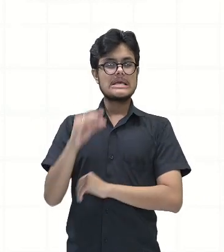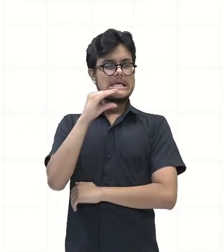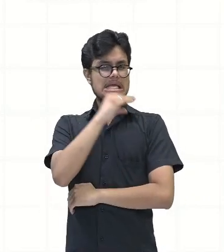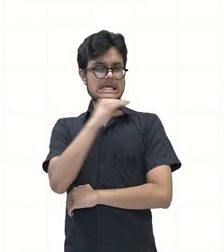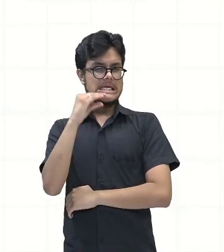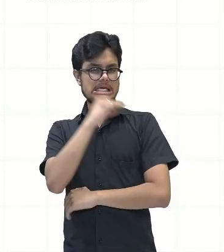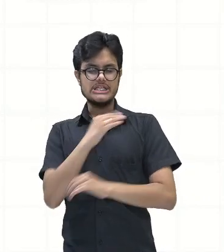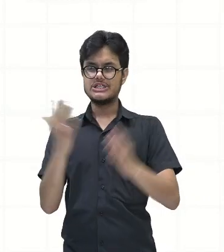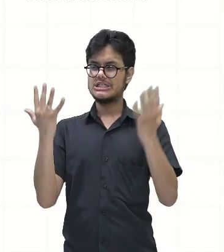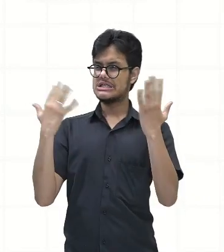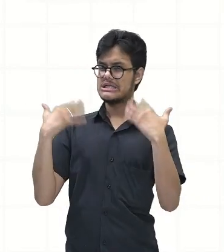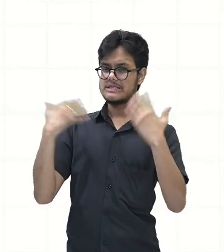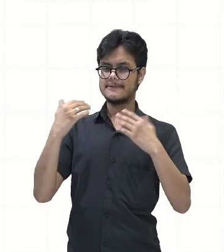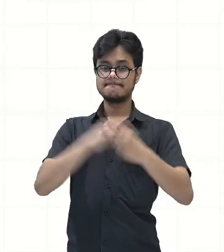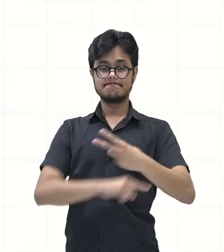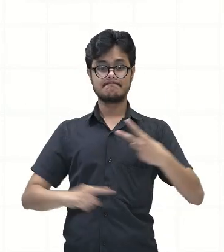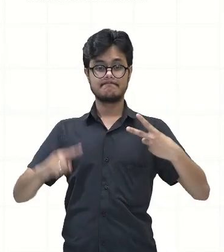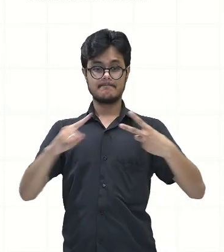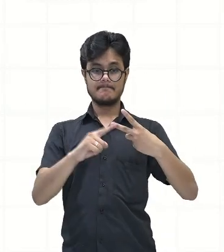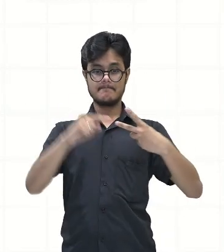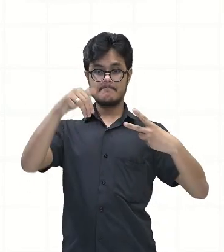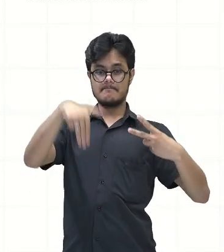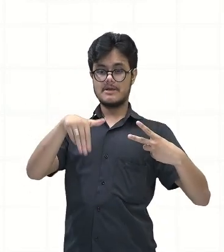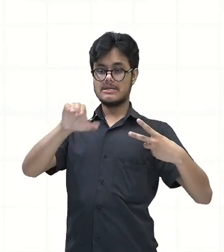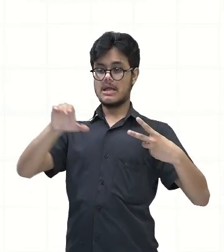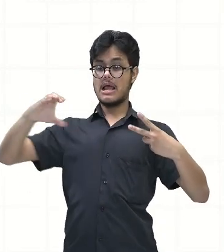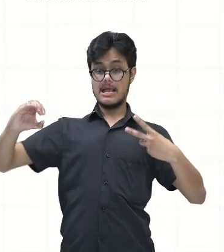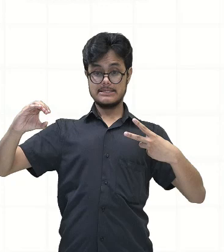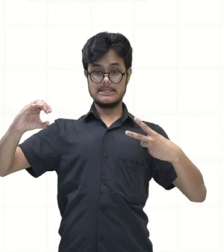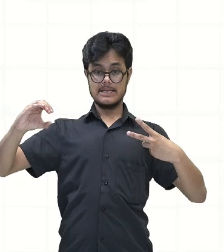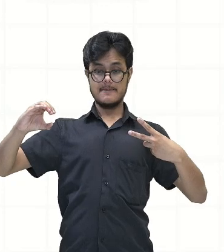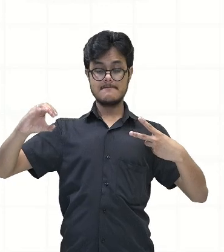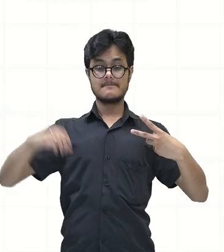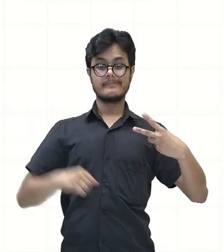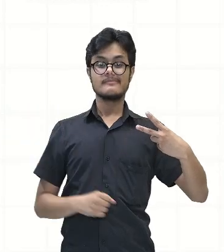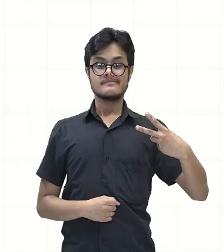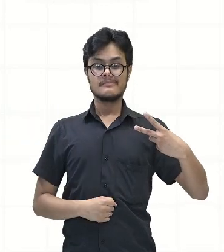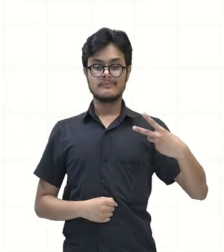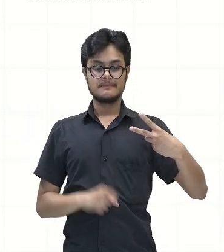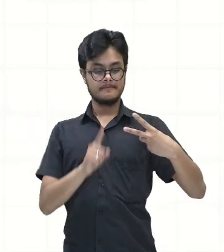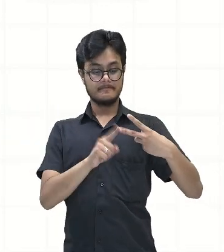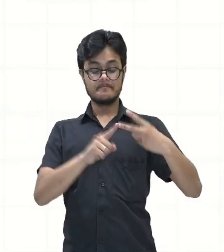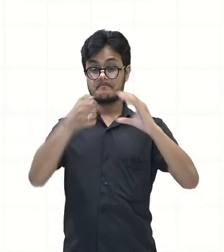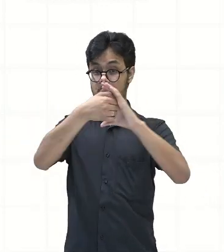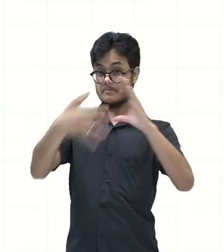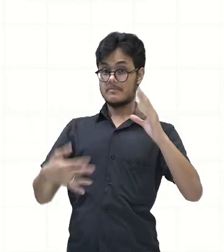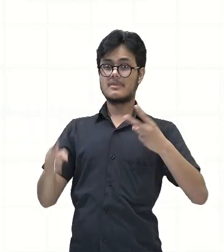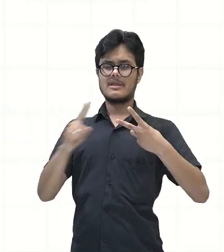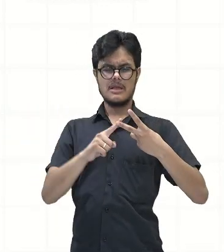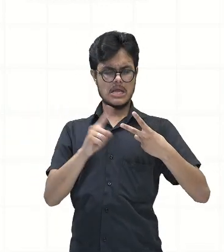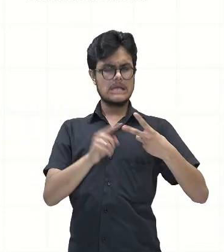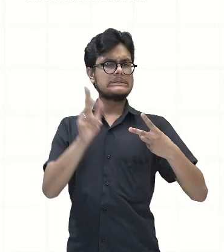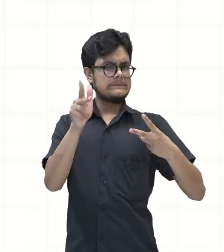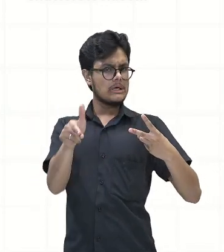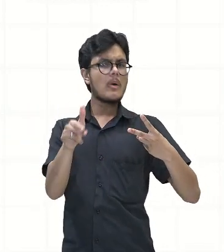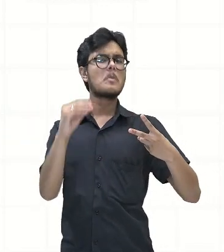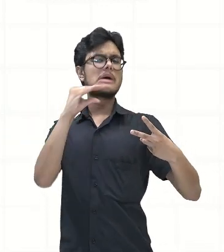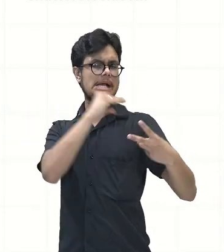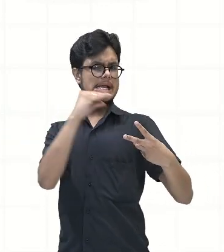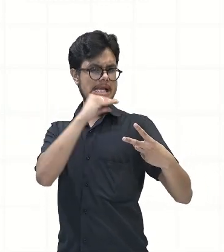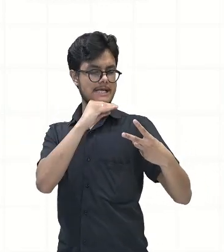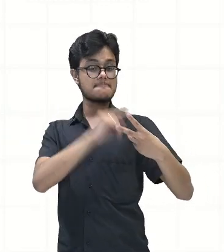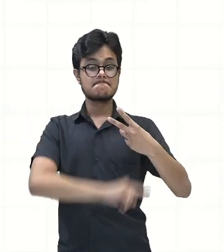úmida. A massa equatorial continental, que ela tem como característica também ser quente e úmida. A